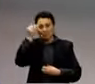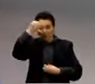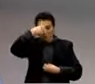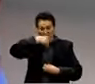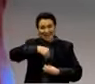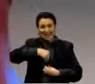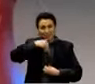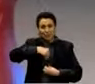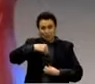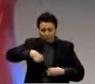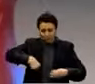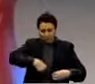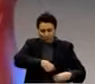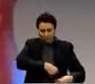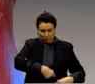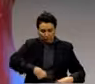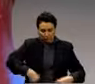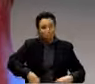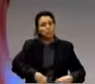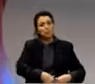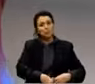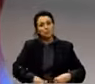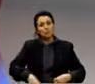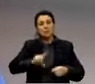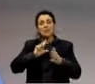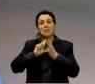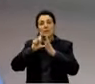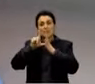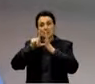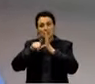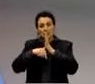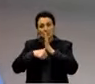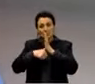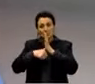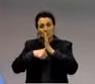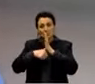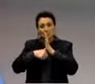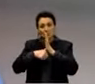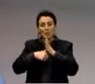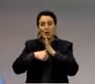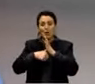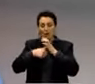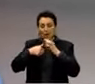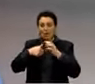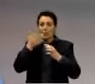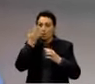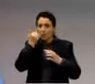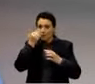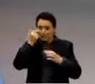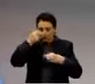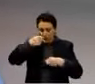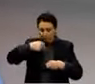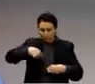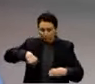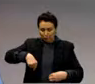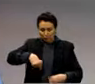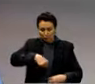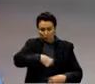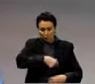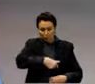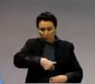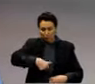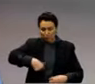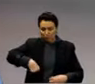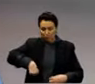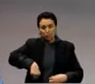intestino delgado. Após, então, o alimento percorrer todo o intestino delgado, que é